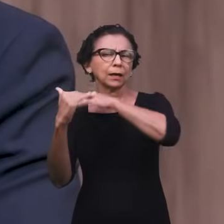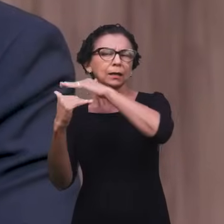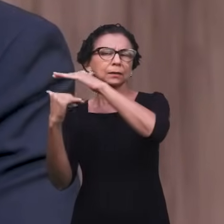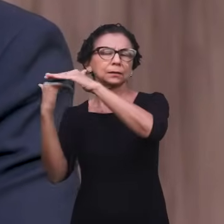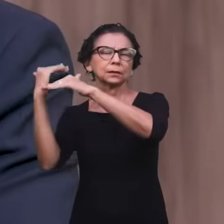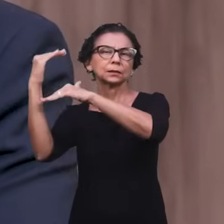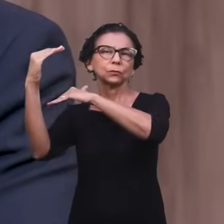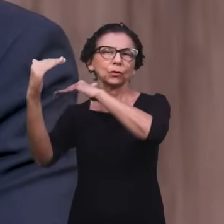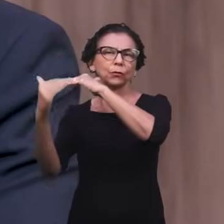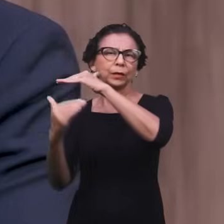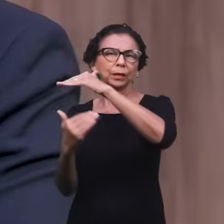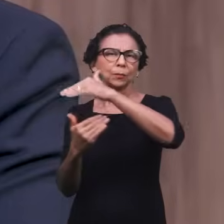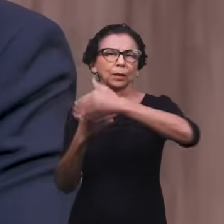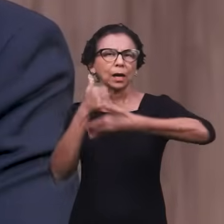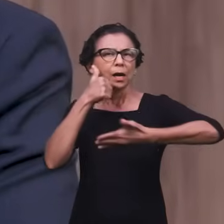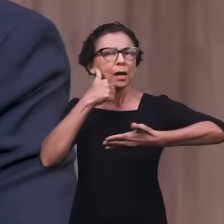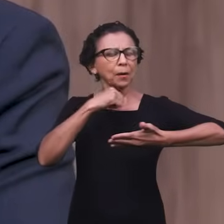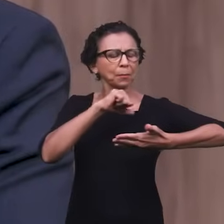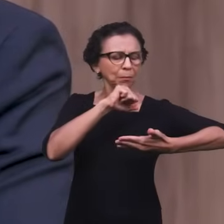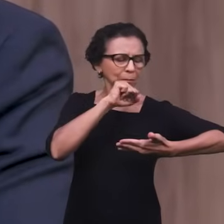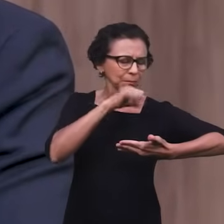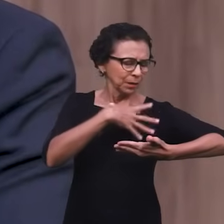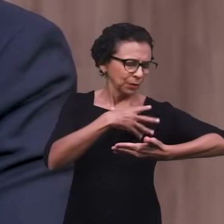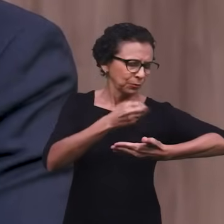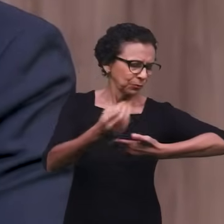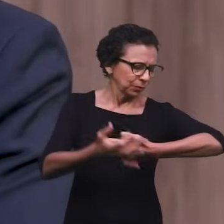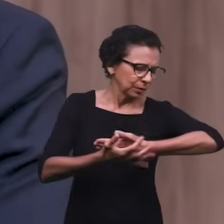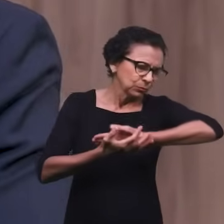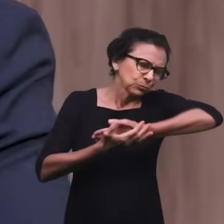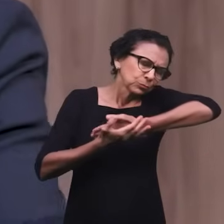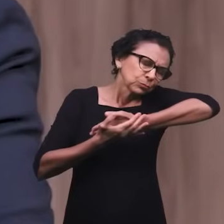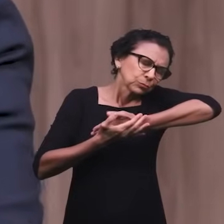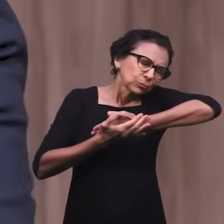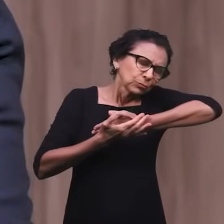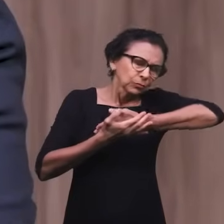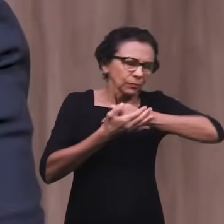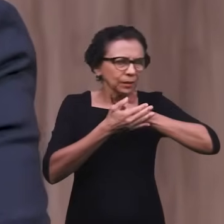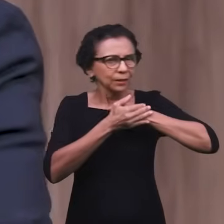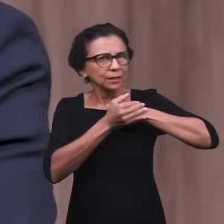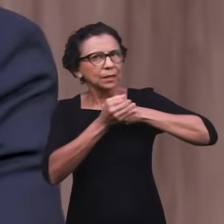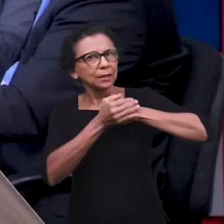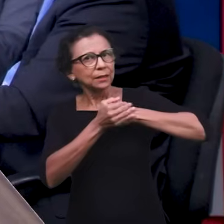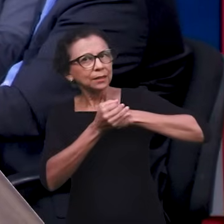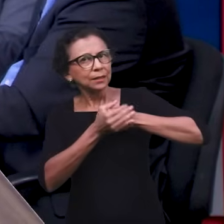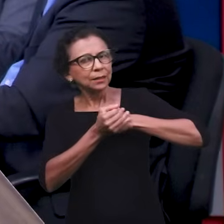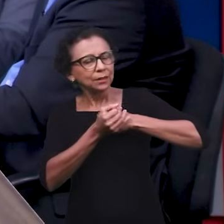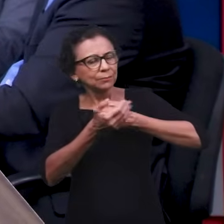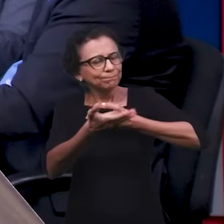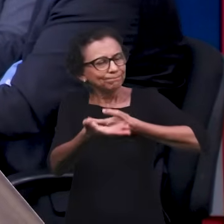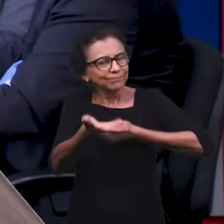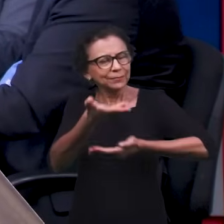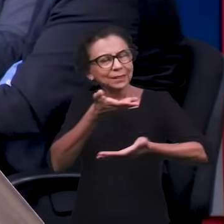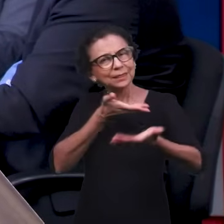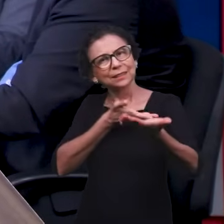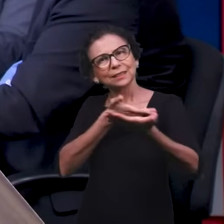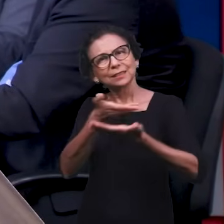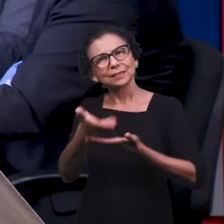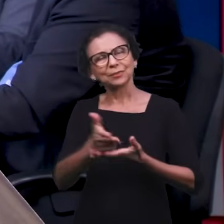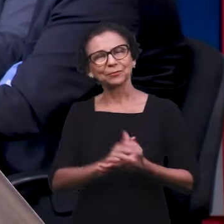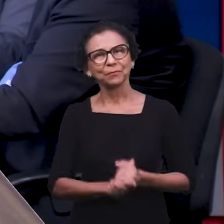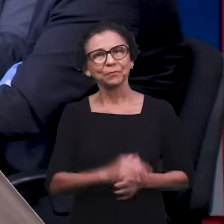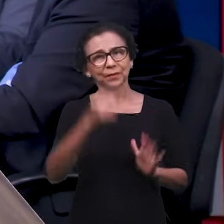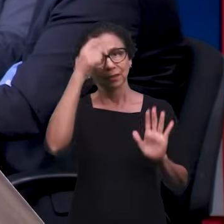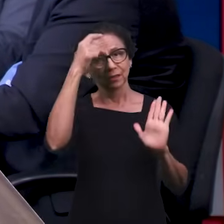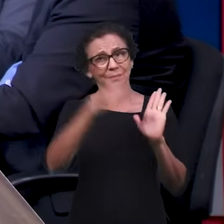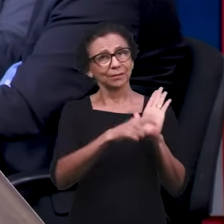também. A interação ali com a mãe, né? A questão da transmissão do carinho, né? Que a inteligência artificial não vai